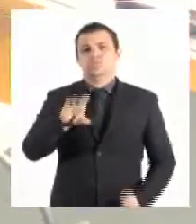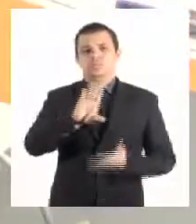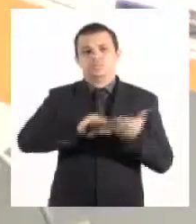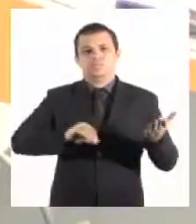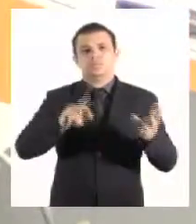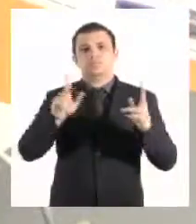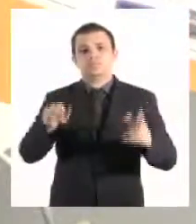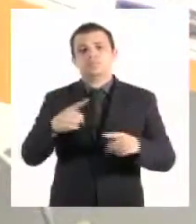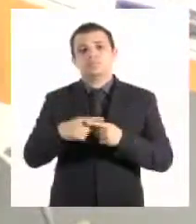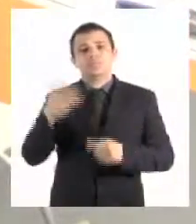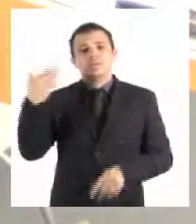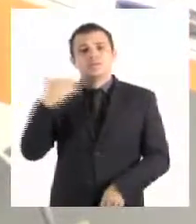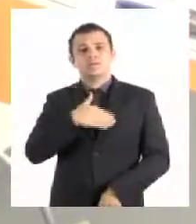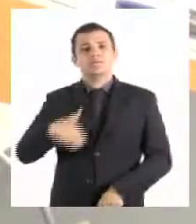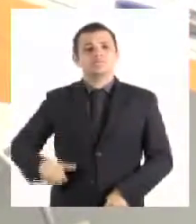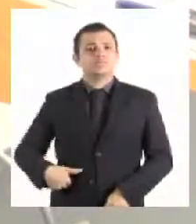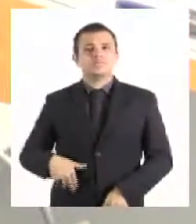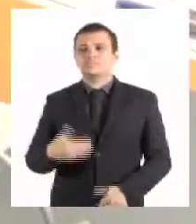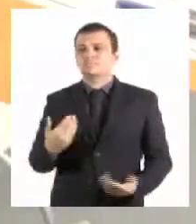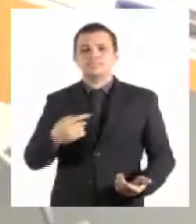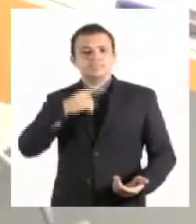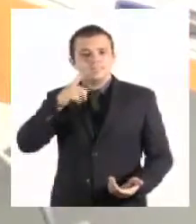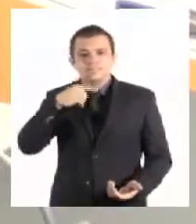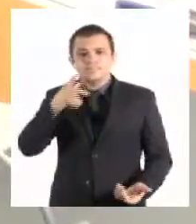anteriormente, não era sustentável.